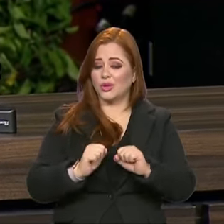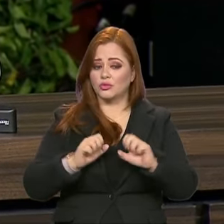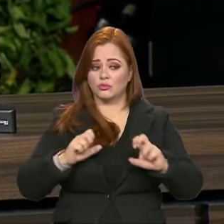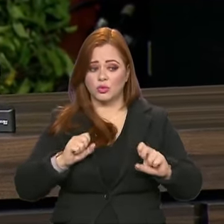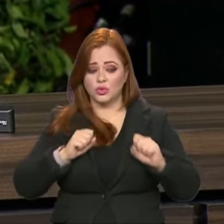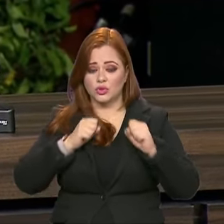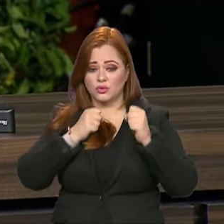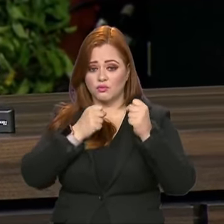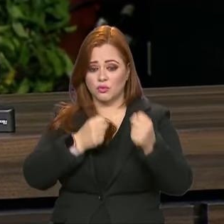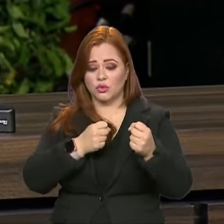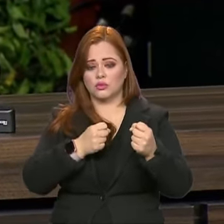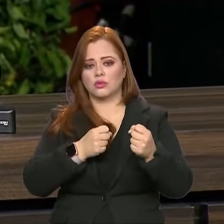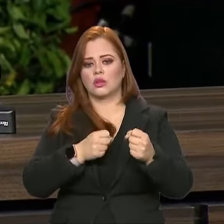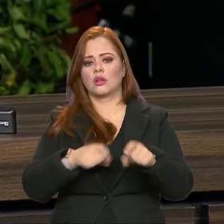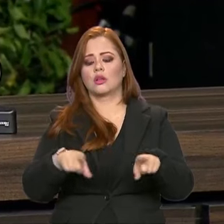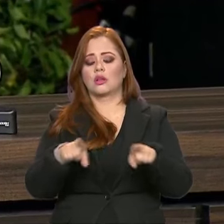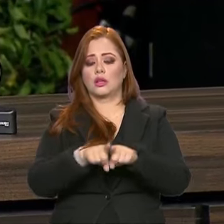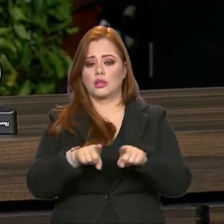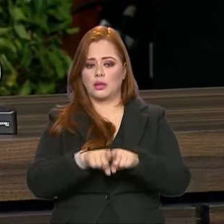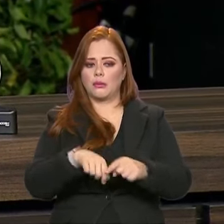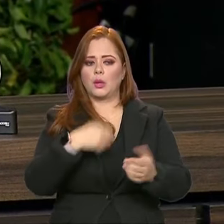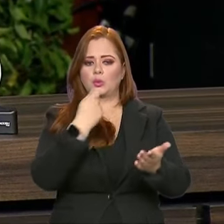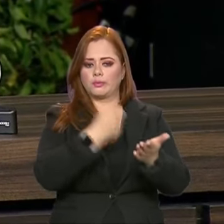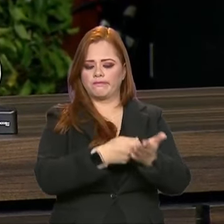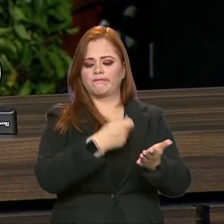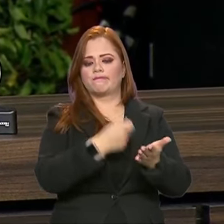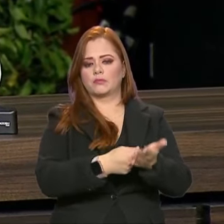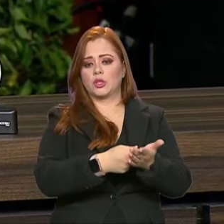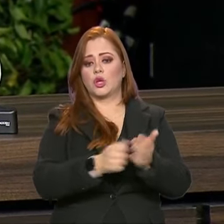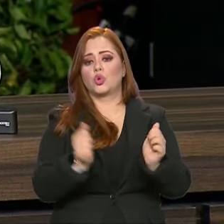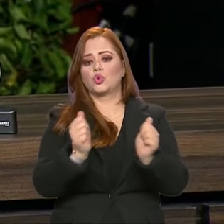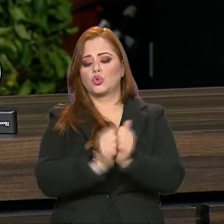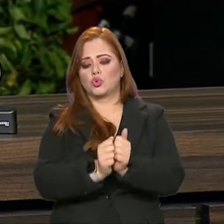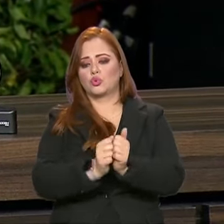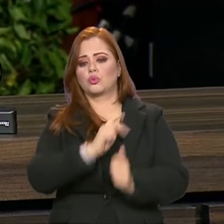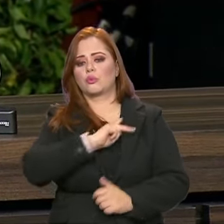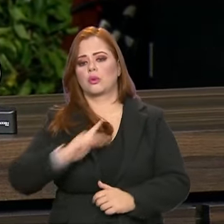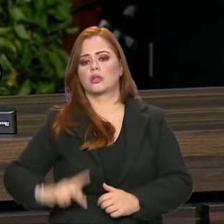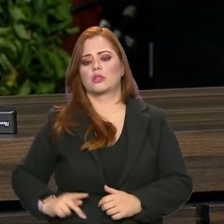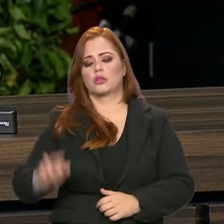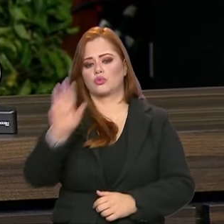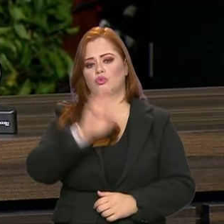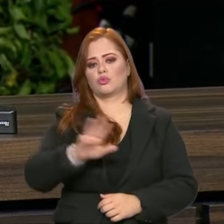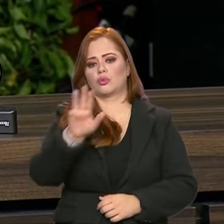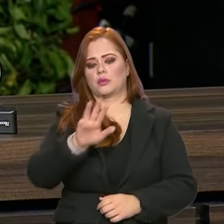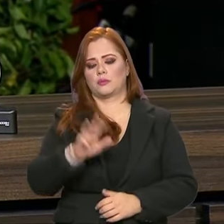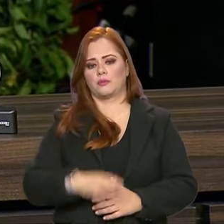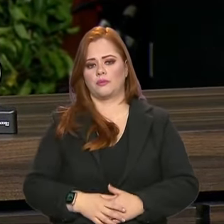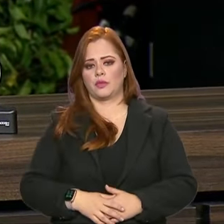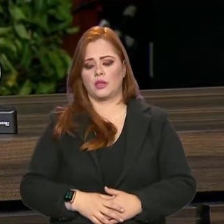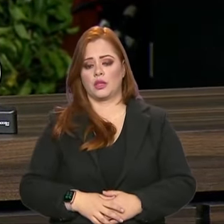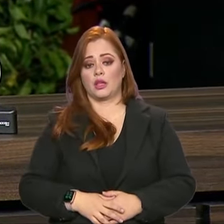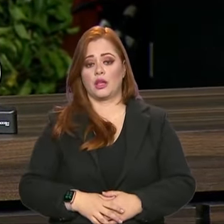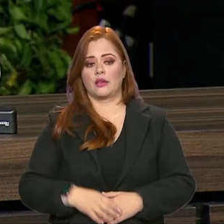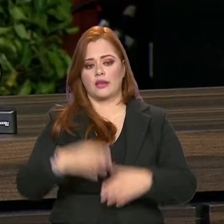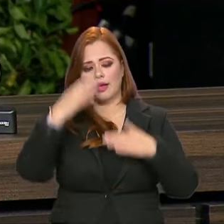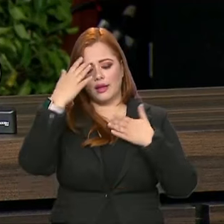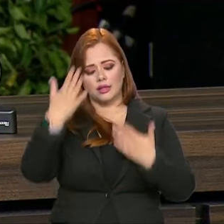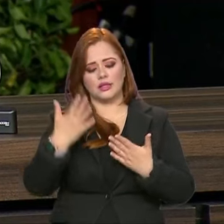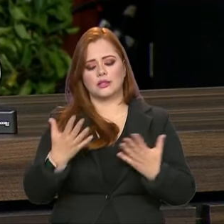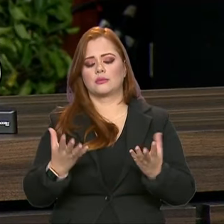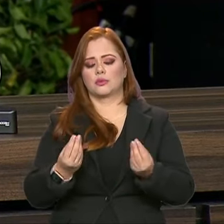esforço e pelo comprometimento do senhor presidente Luiz Inácio Lula da Silva, que agradecemos